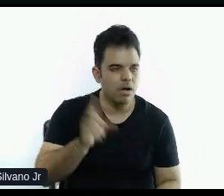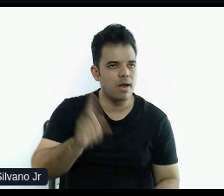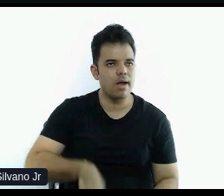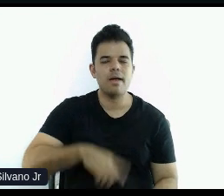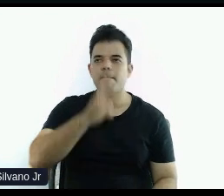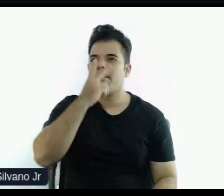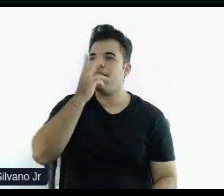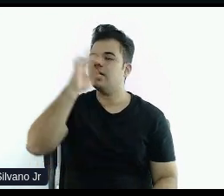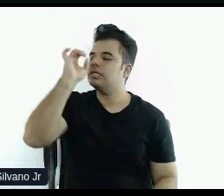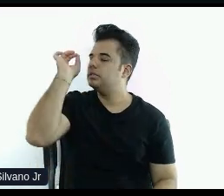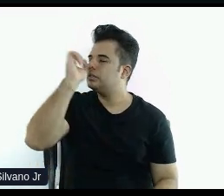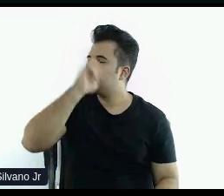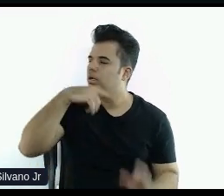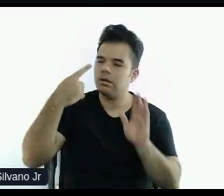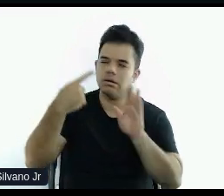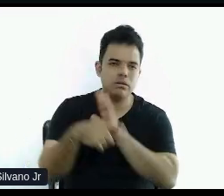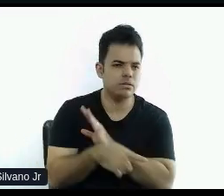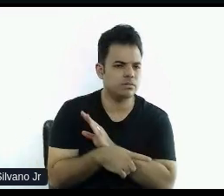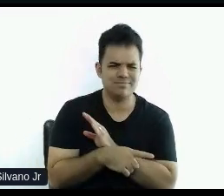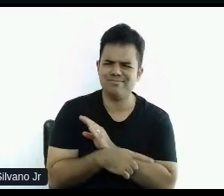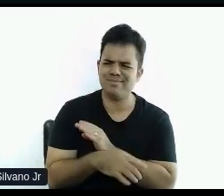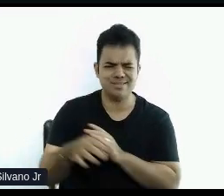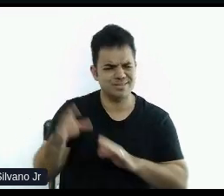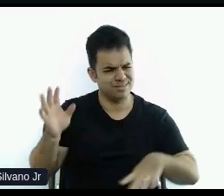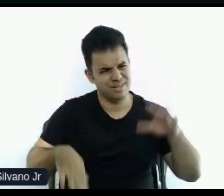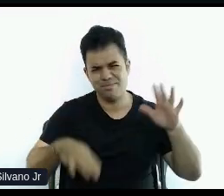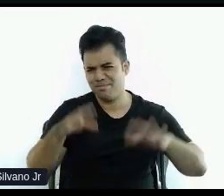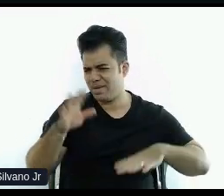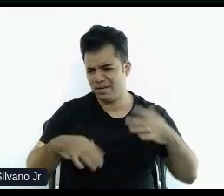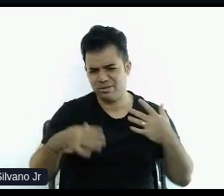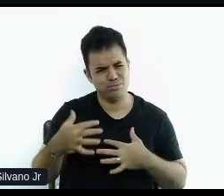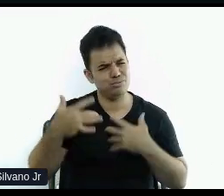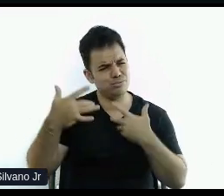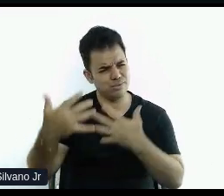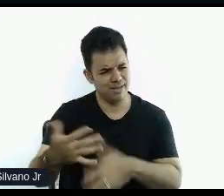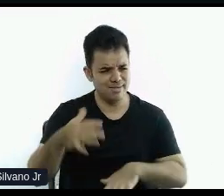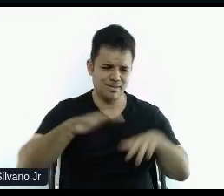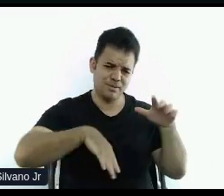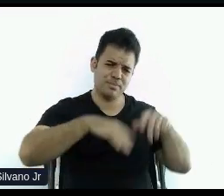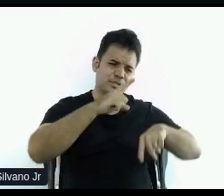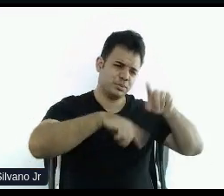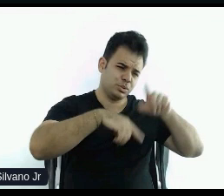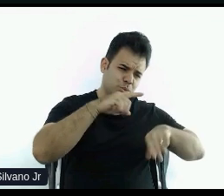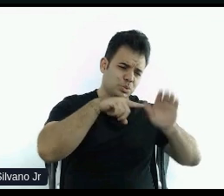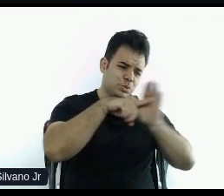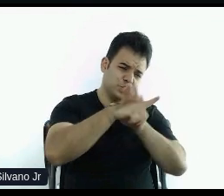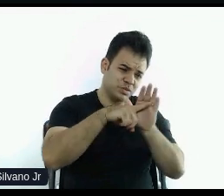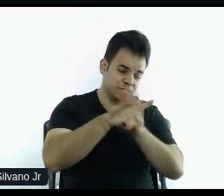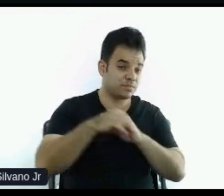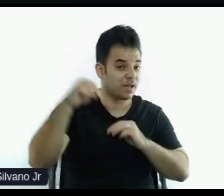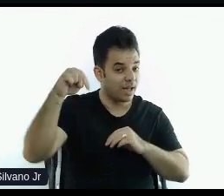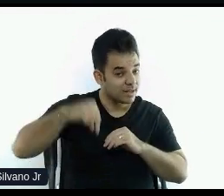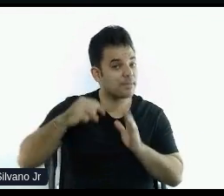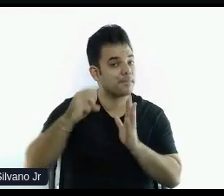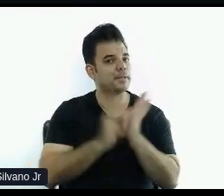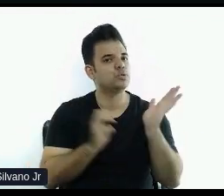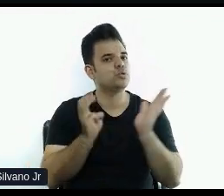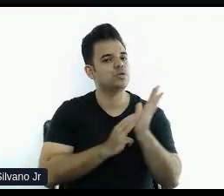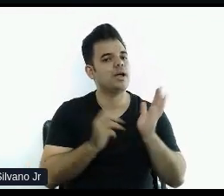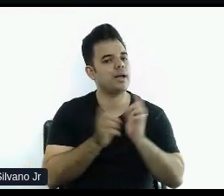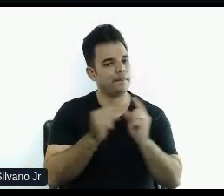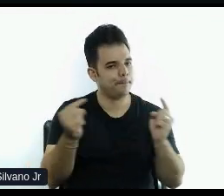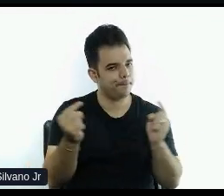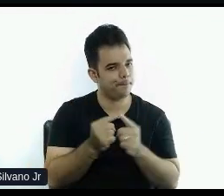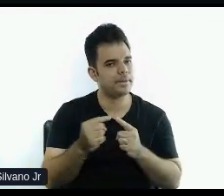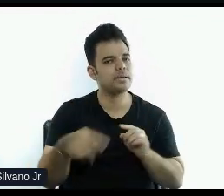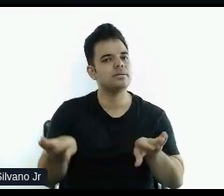basicamente, de qual é a jornada que a gente está escolhendo, qual é o produto que a gente está avaliando. essa metodologia ela pode ser aplicada em